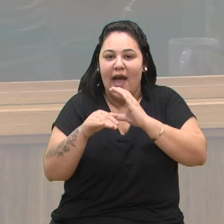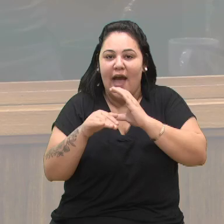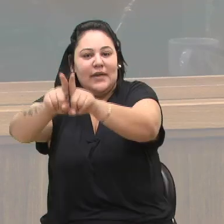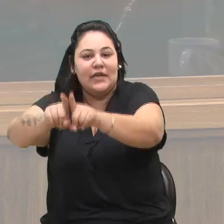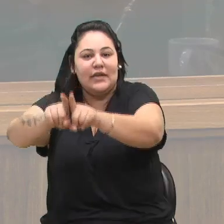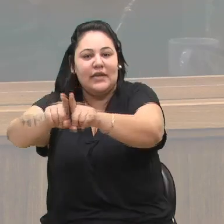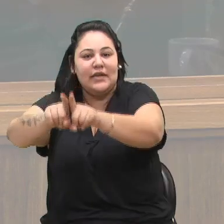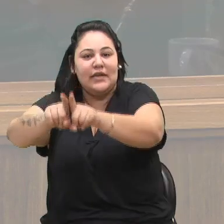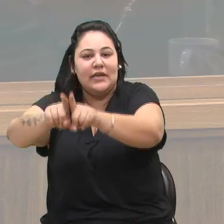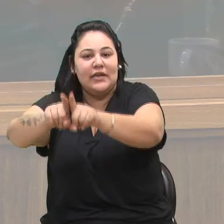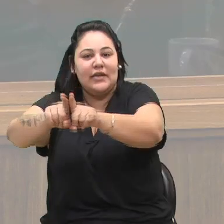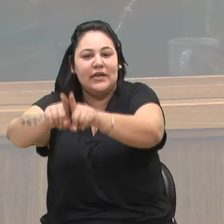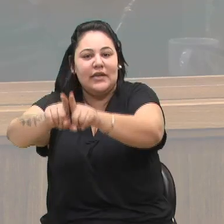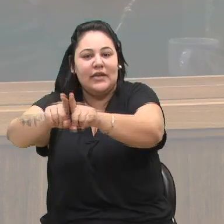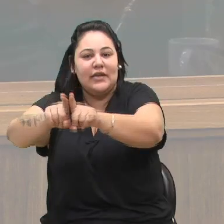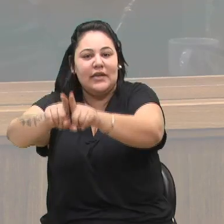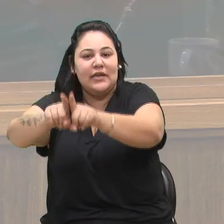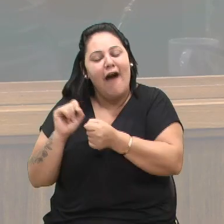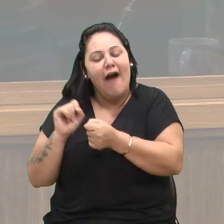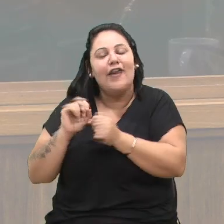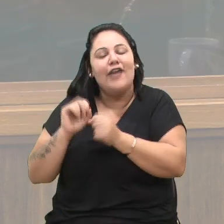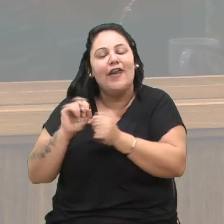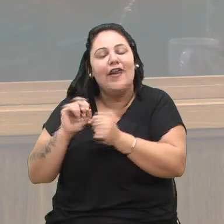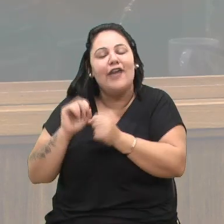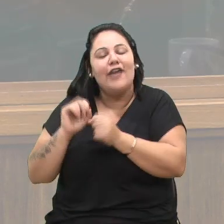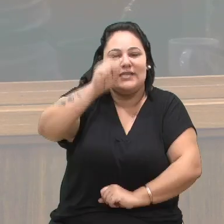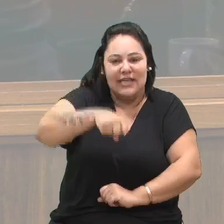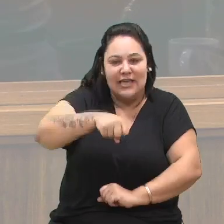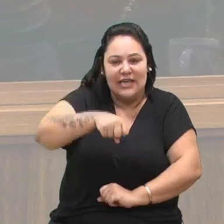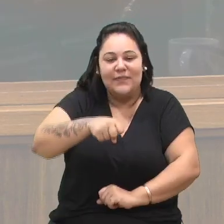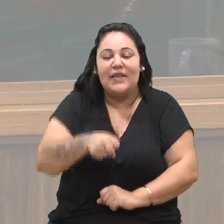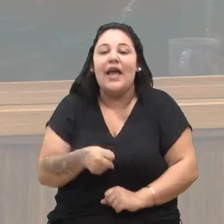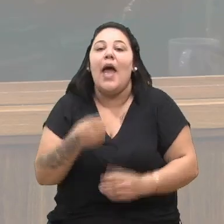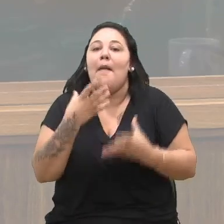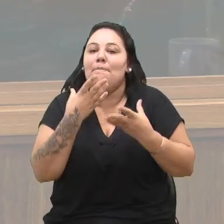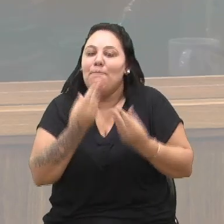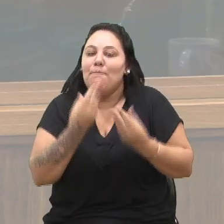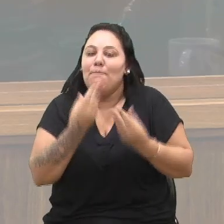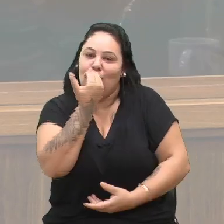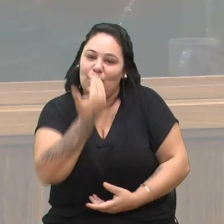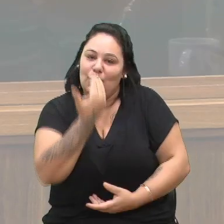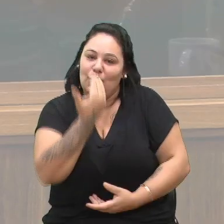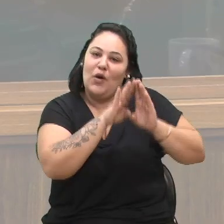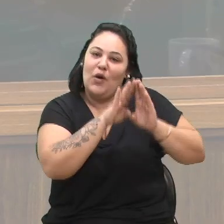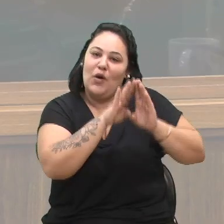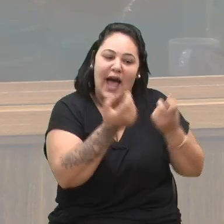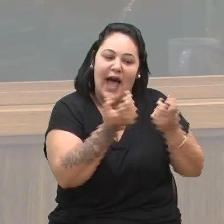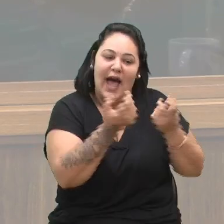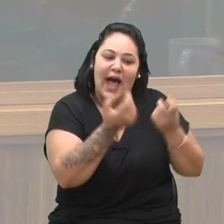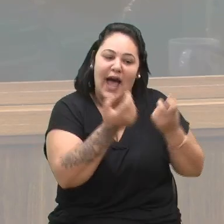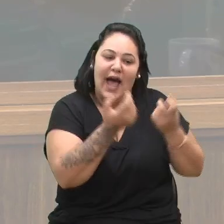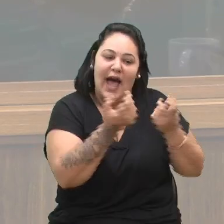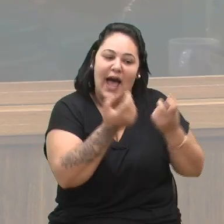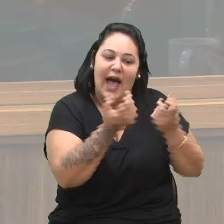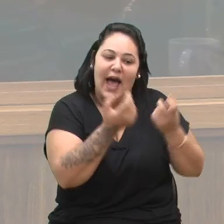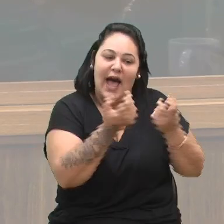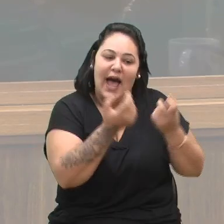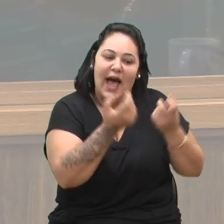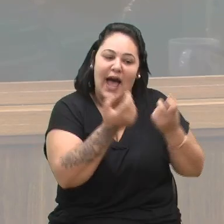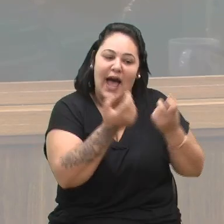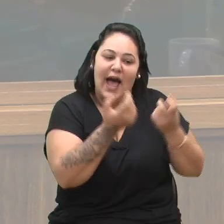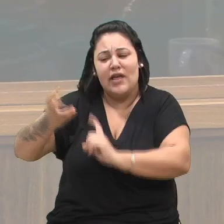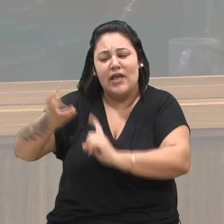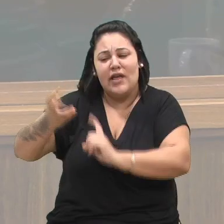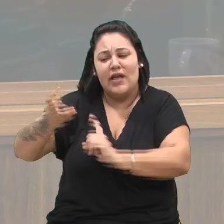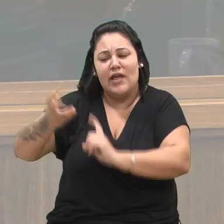está fazendo muita diferença, isso está sendo algo muito positivo e, de fato, está fazendo a diferença na vida